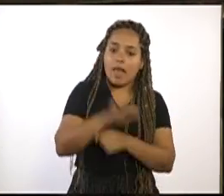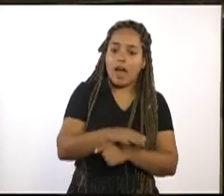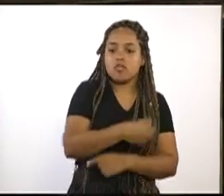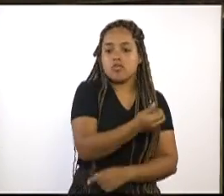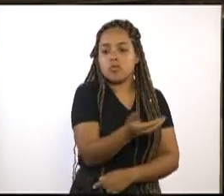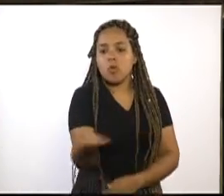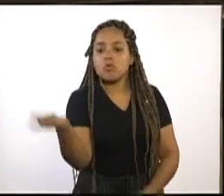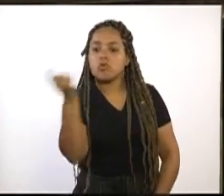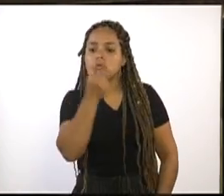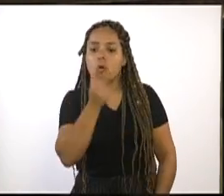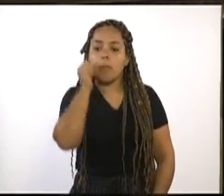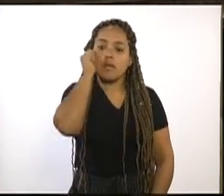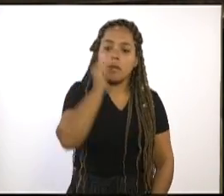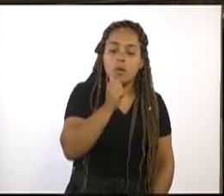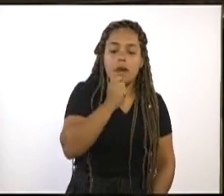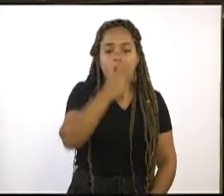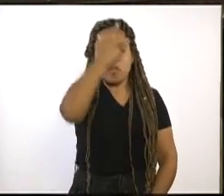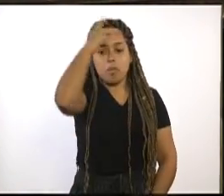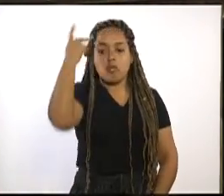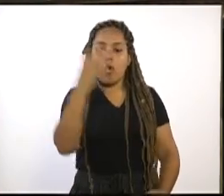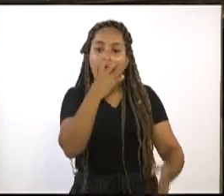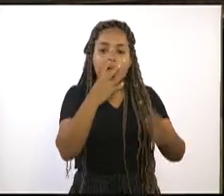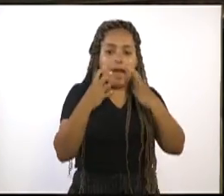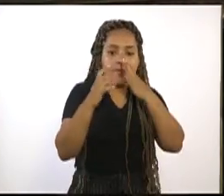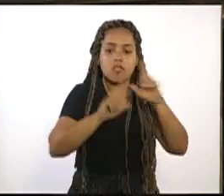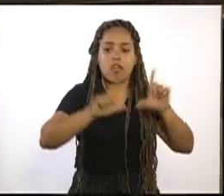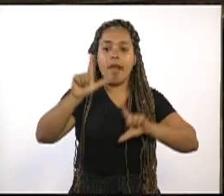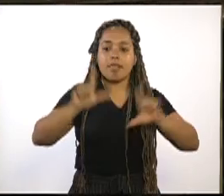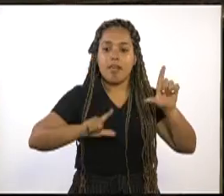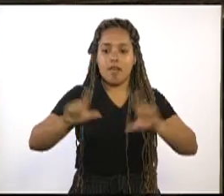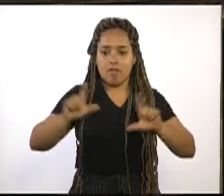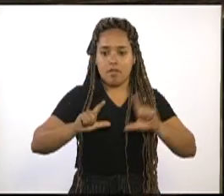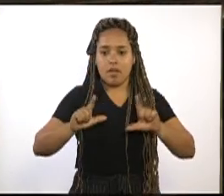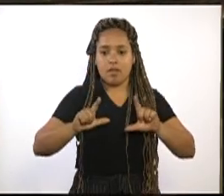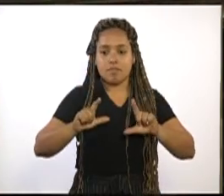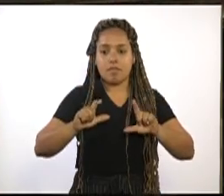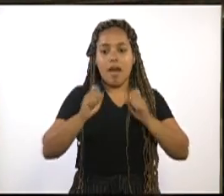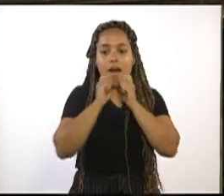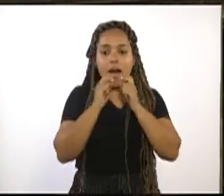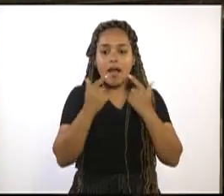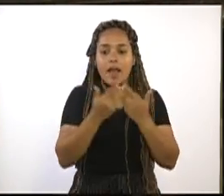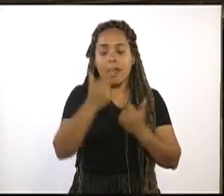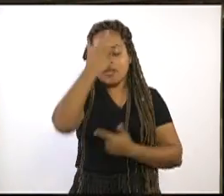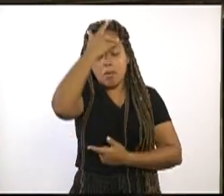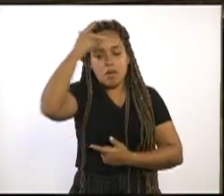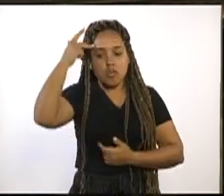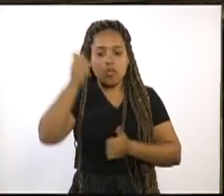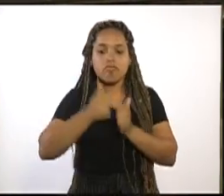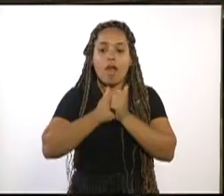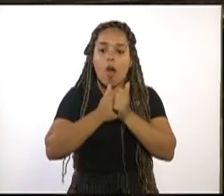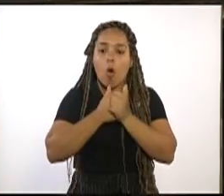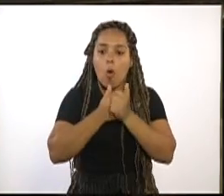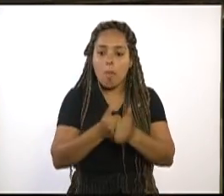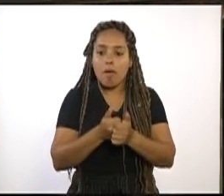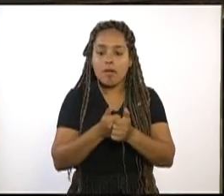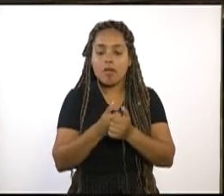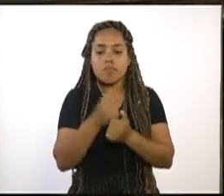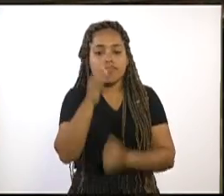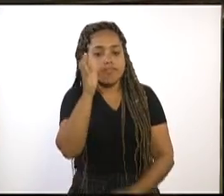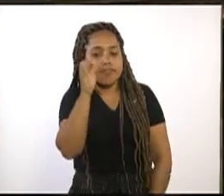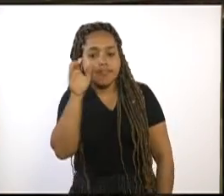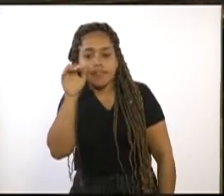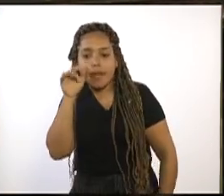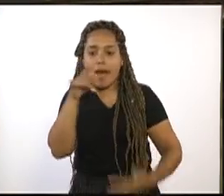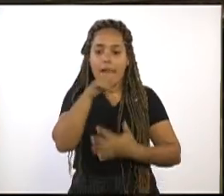Boa tarde a quem compartilha conosco essa tarde pelas redes sociais, quem acompanha o trabalho dessa